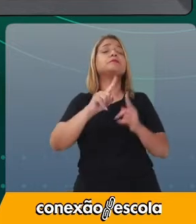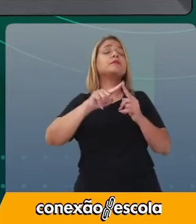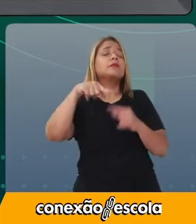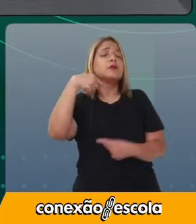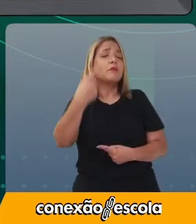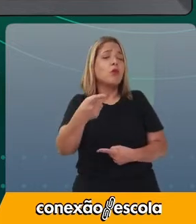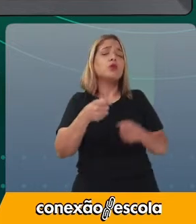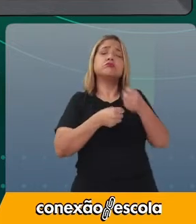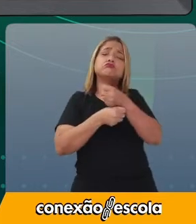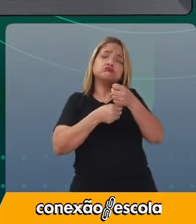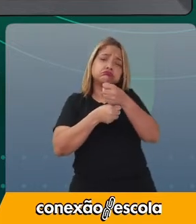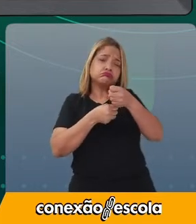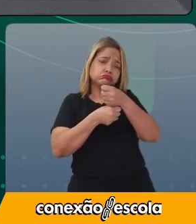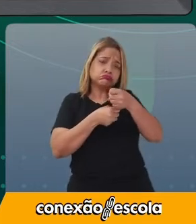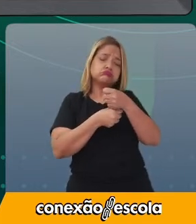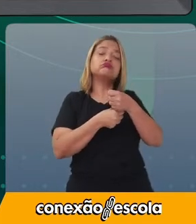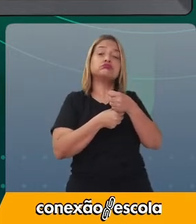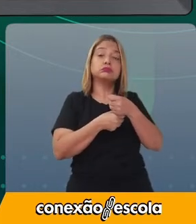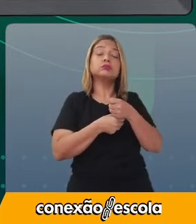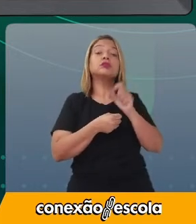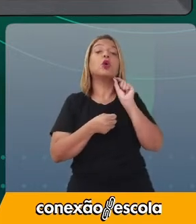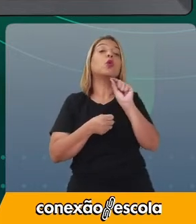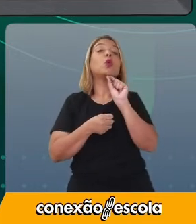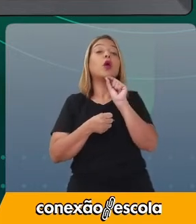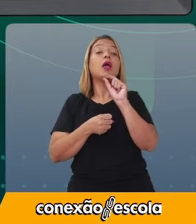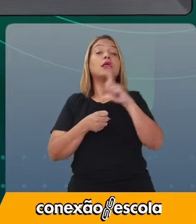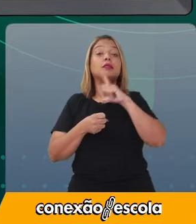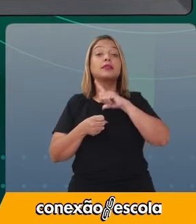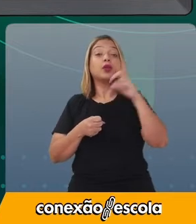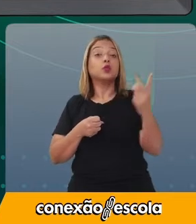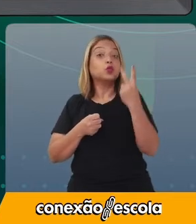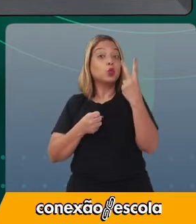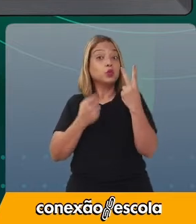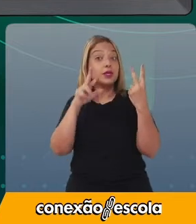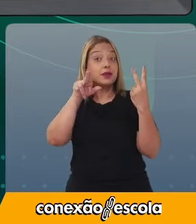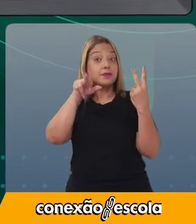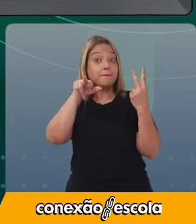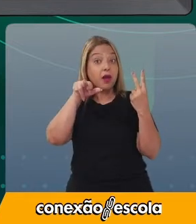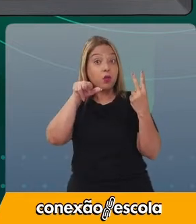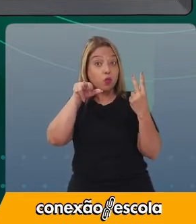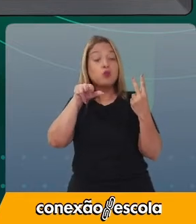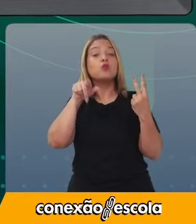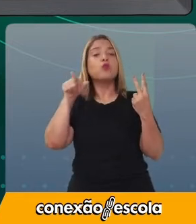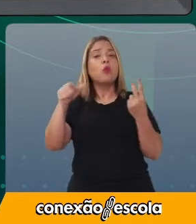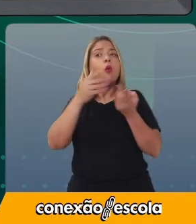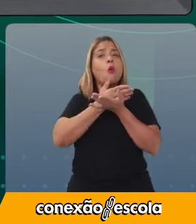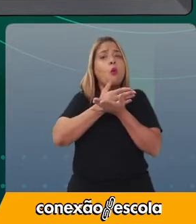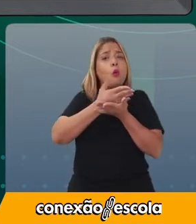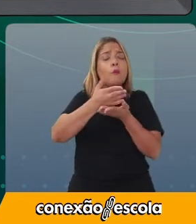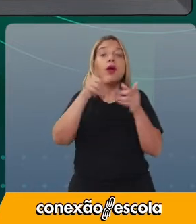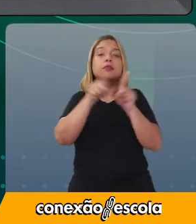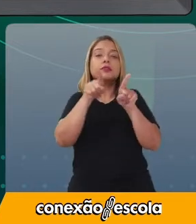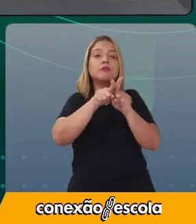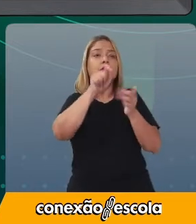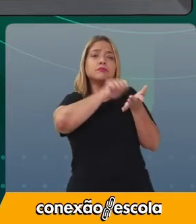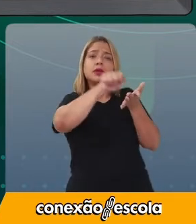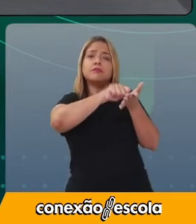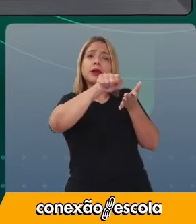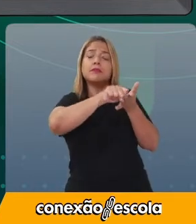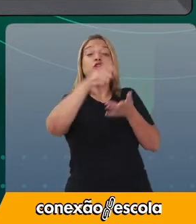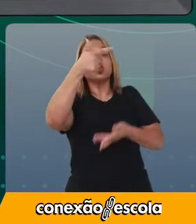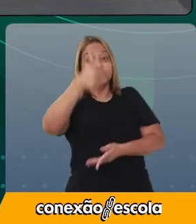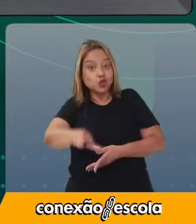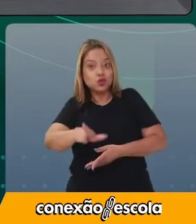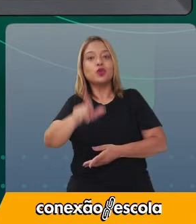Depois, muito tempo depois, nós tivemos dois irmãos que começaram a reescrever essas